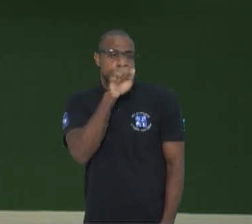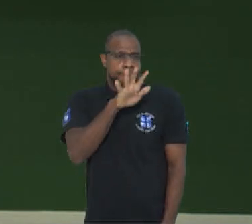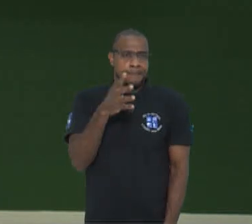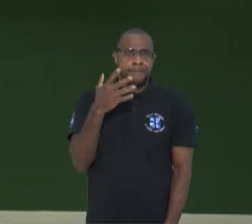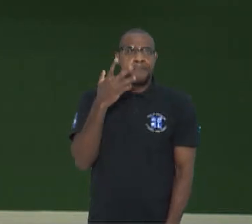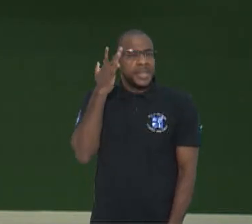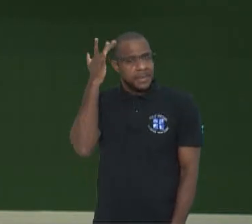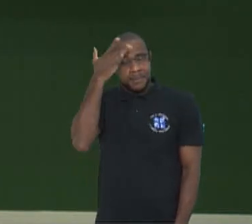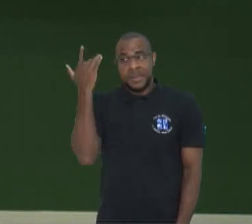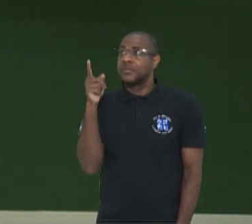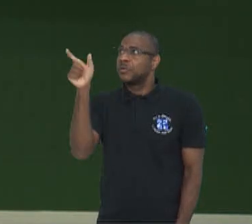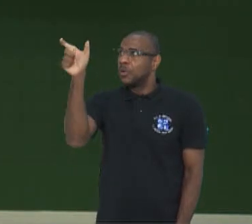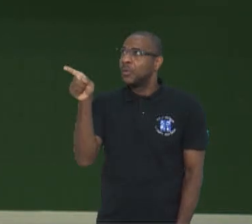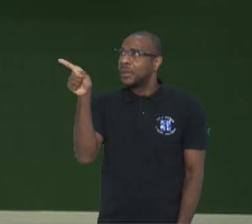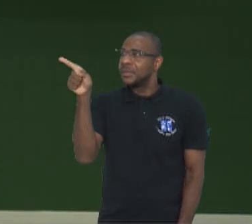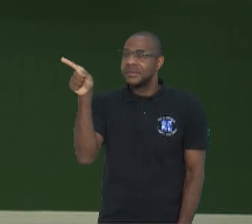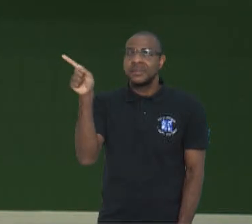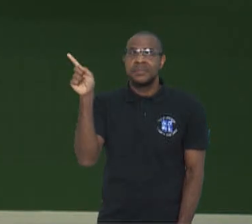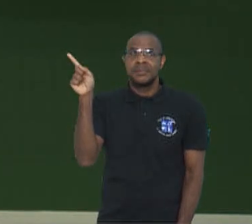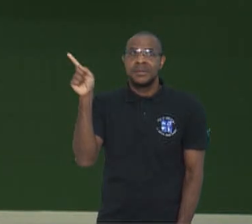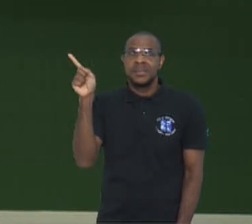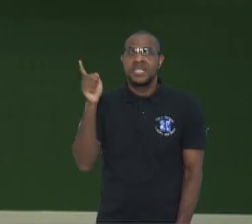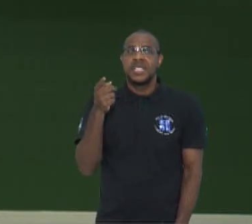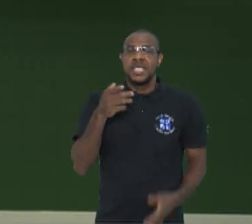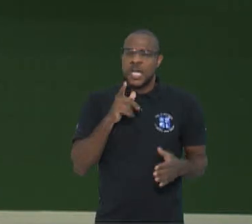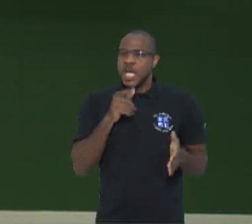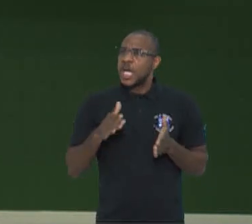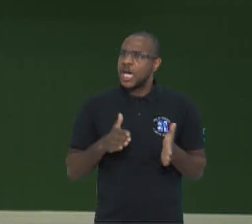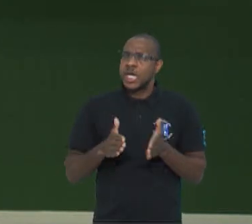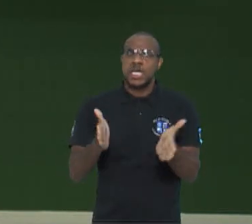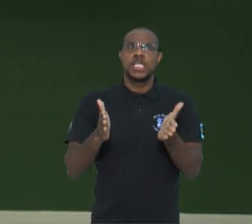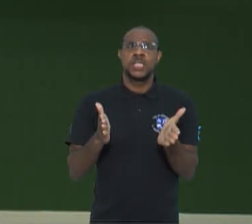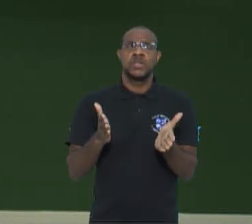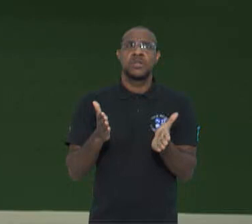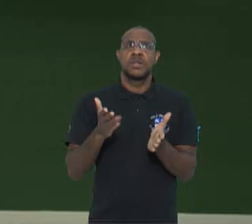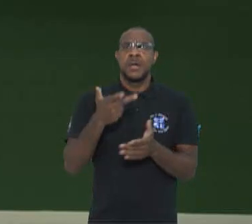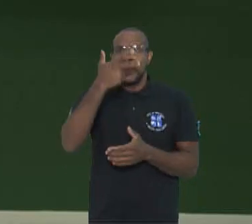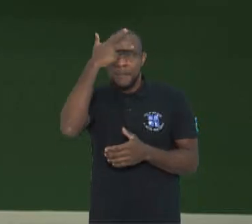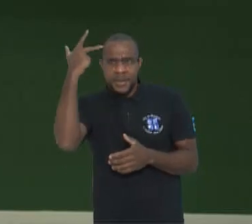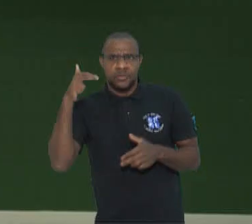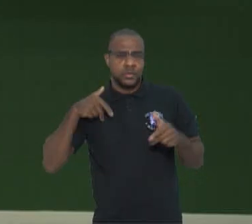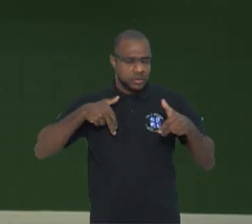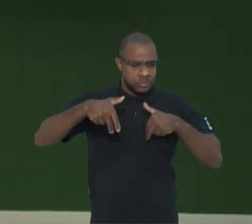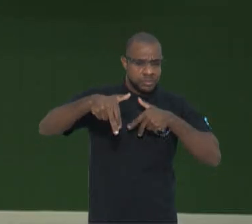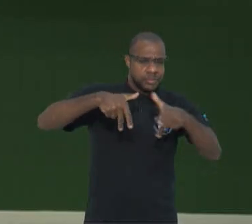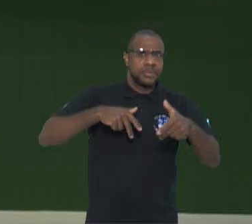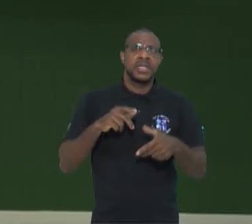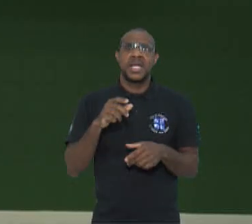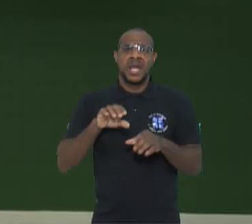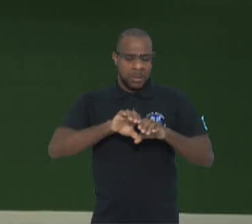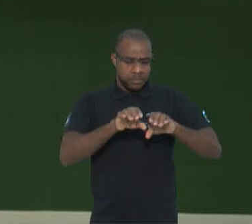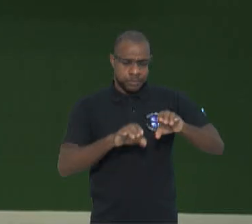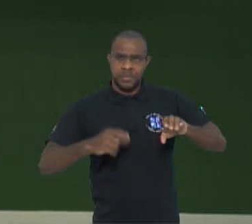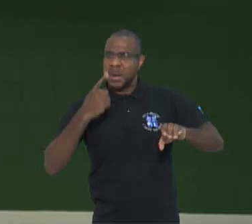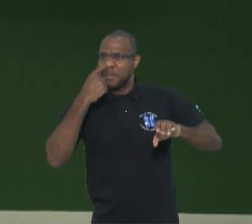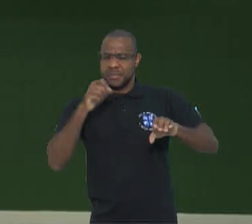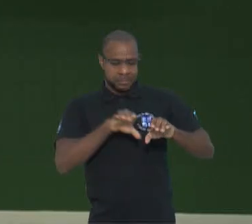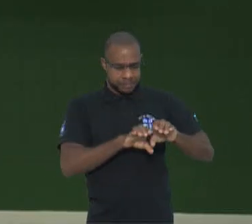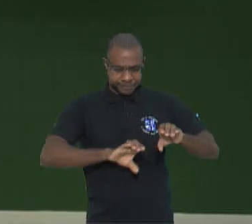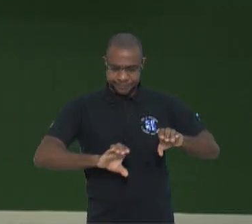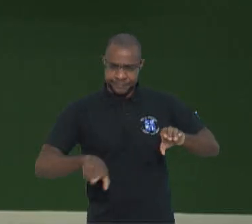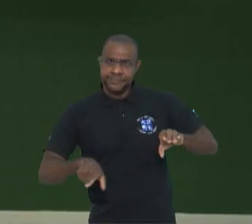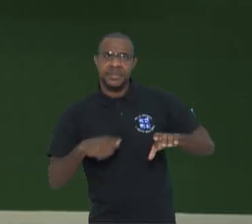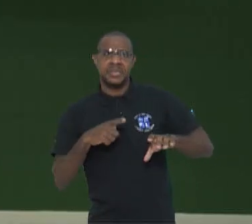tem aqui, ó, um rio, um canal, pode ser, né, com esgoto, enfim. Então, as pessoas estão